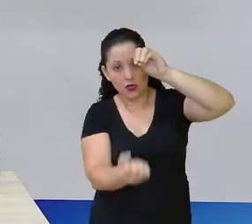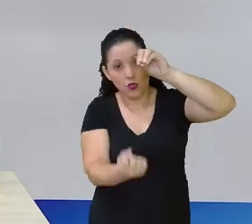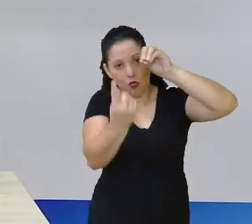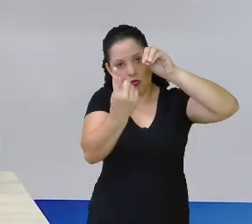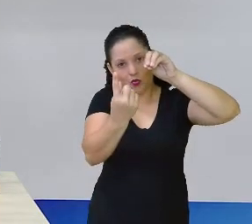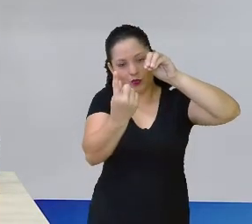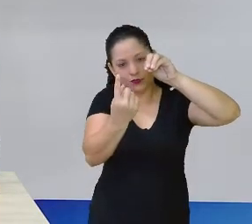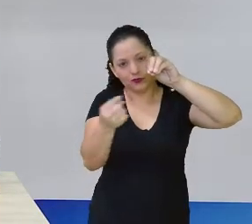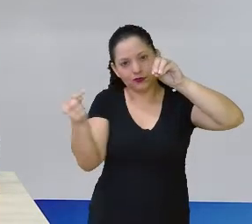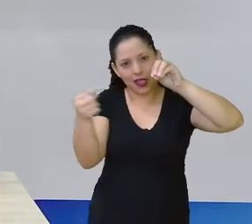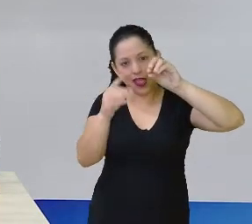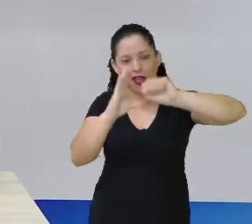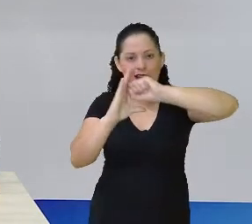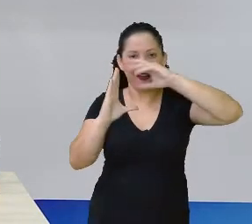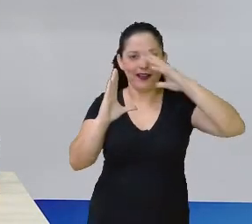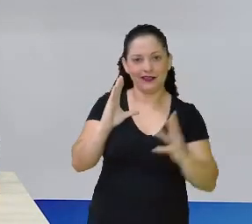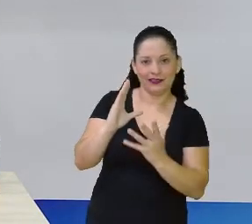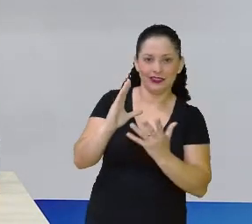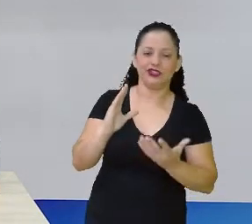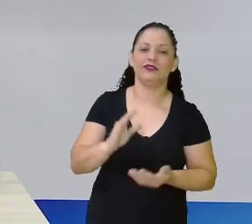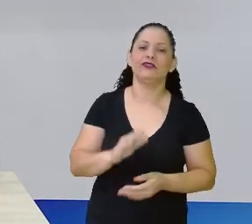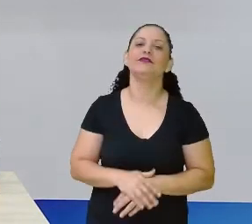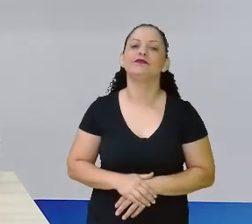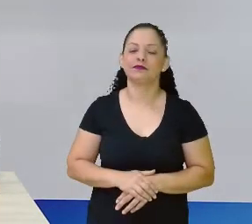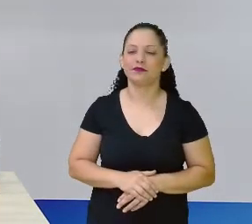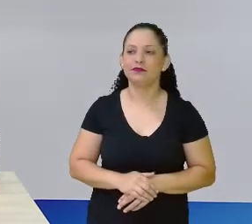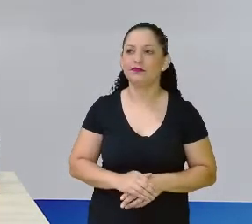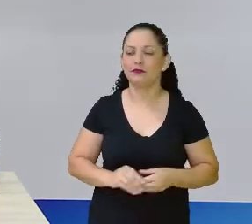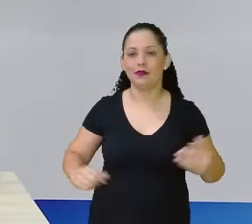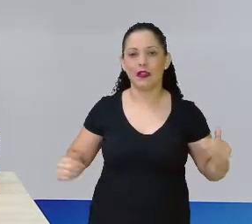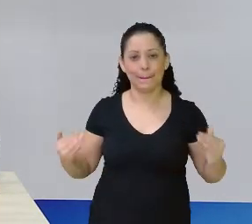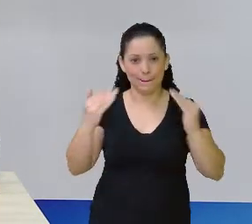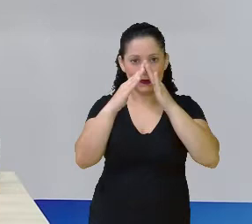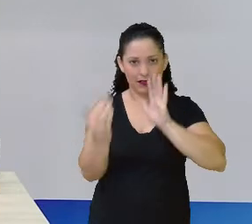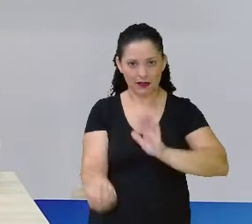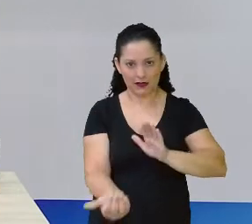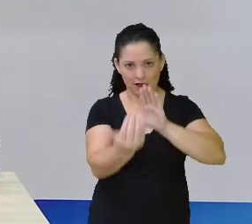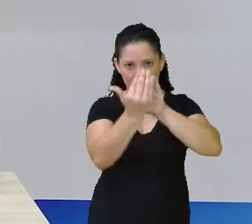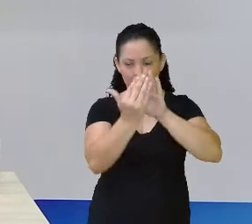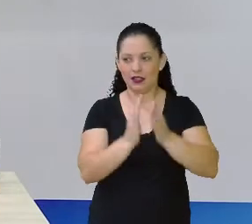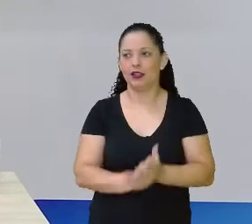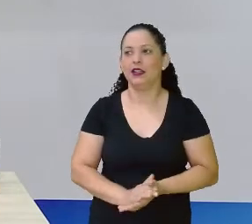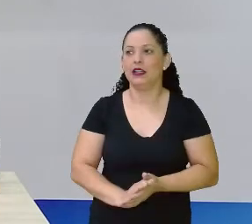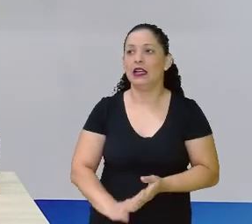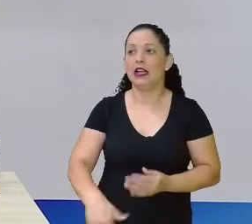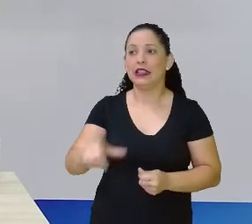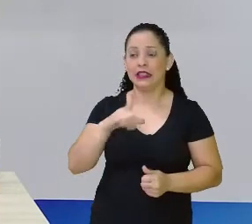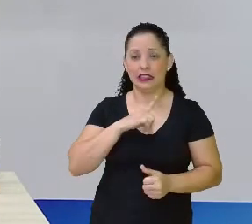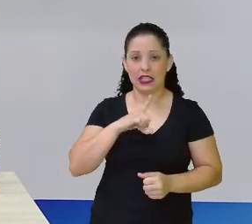isso característica básica das nossas pirâmides. Tenho as minhas arestas.